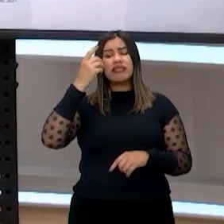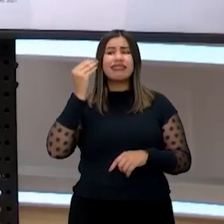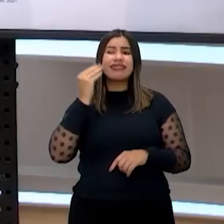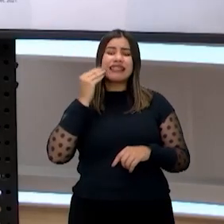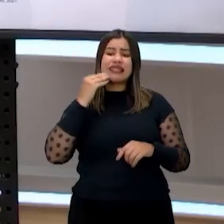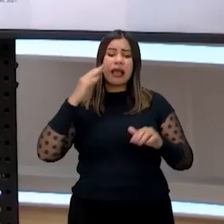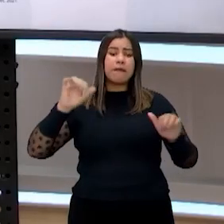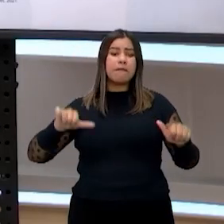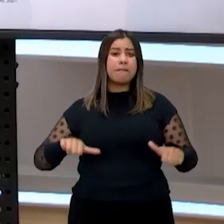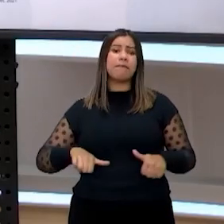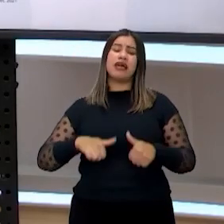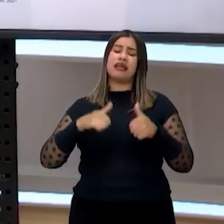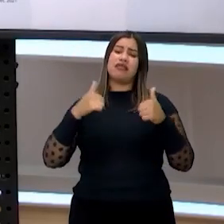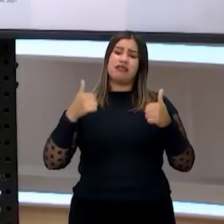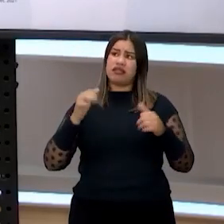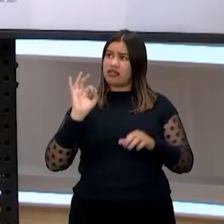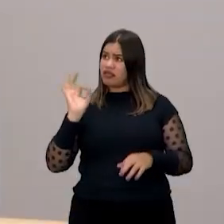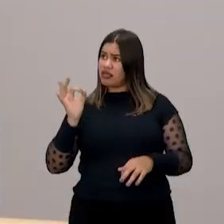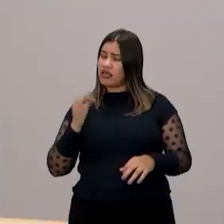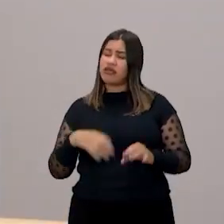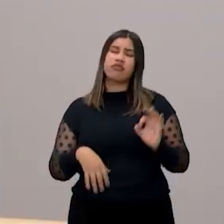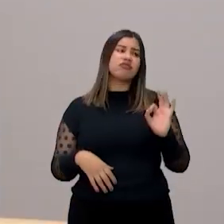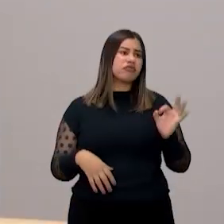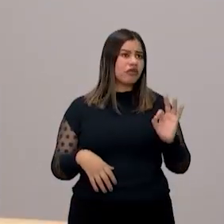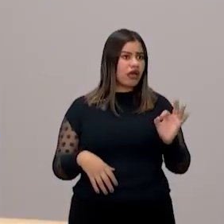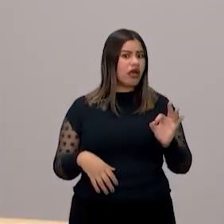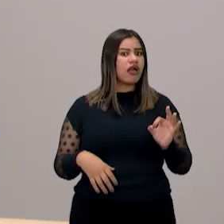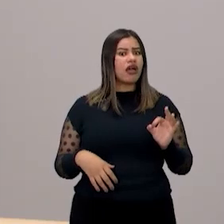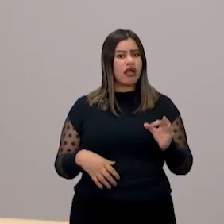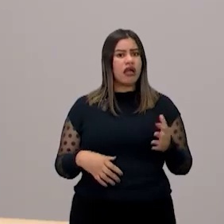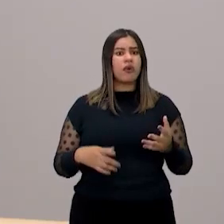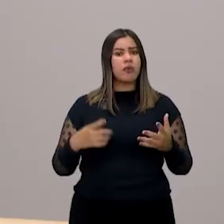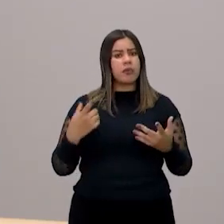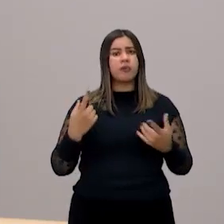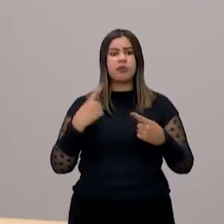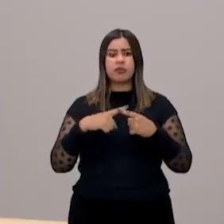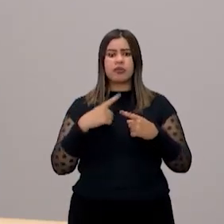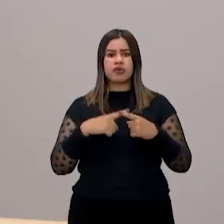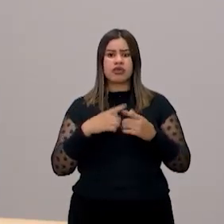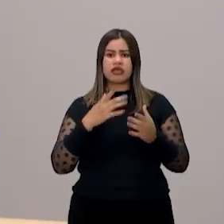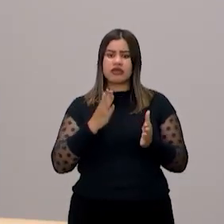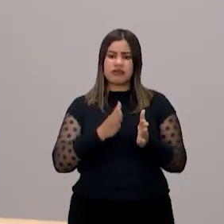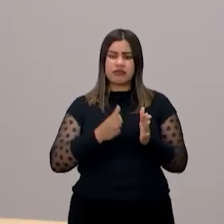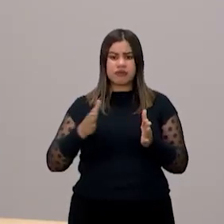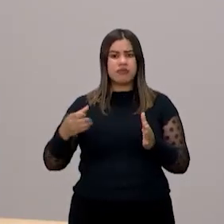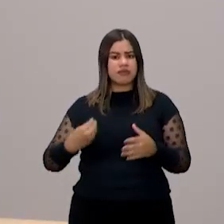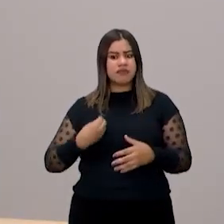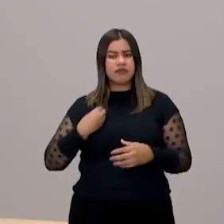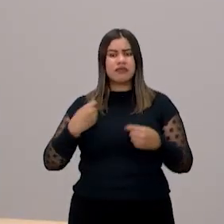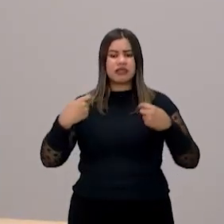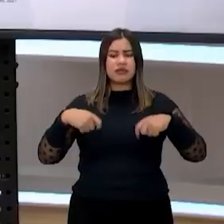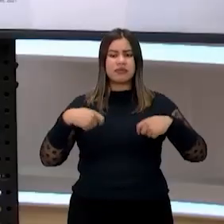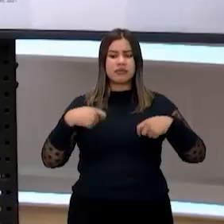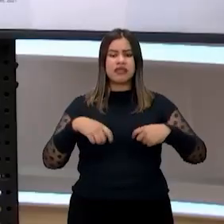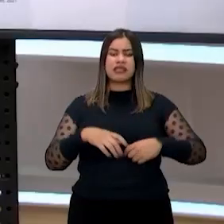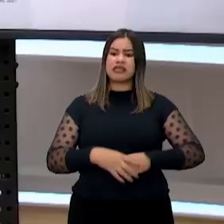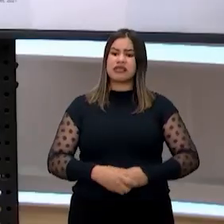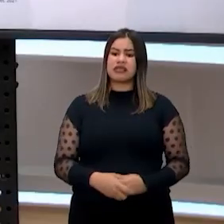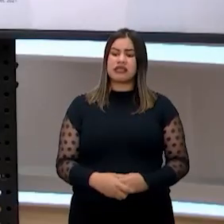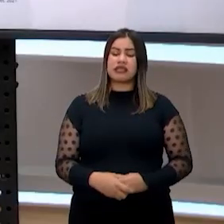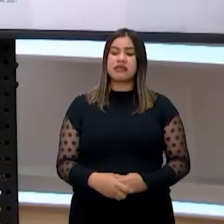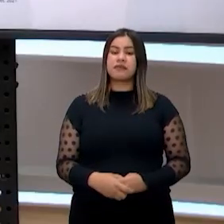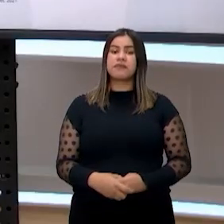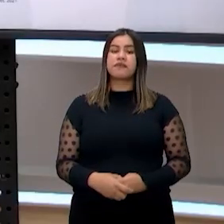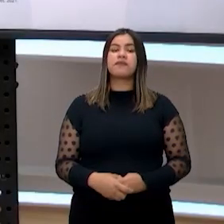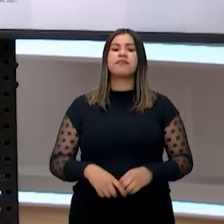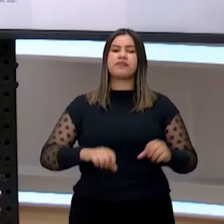ou melhorar essa realidade, não é isso? Claro, numa forma alternativa de organizar a vida, não é? Uhum. E aí, a gente